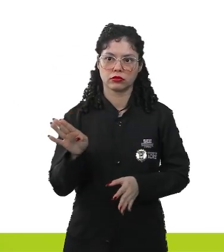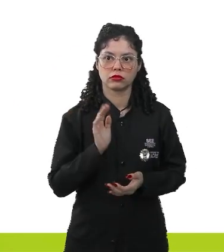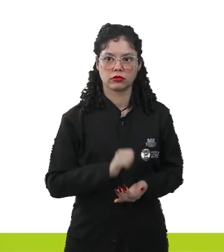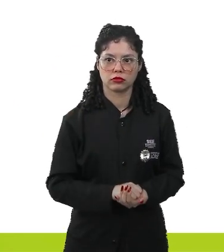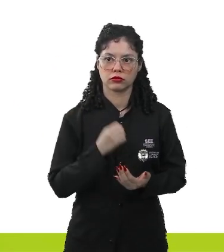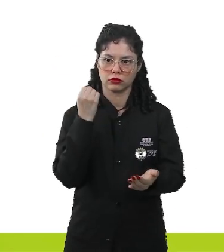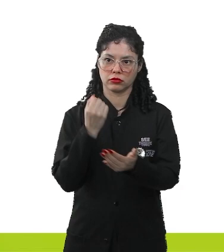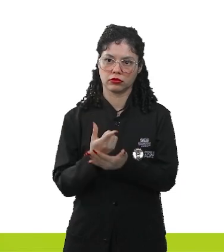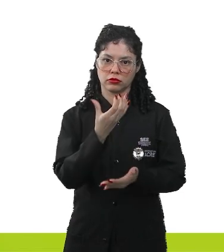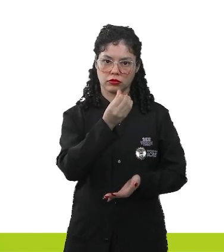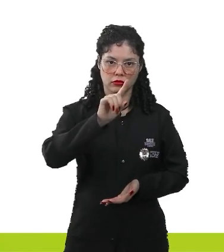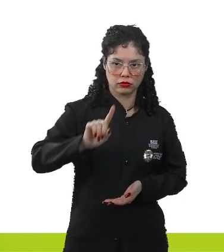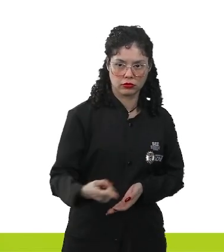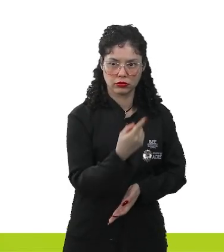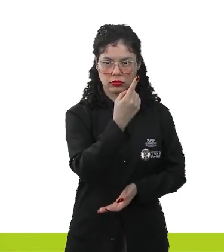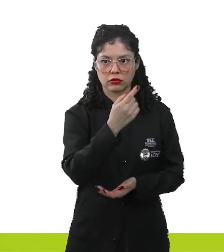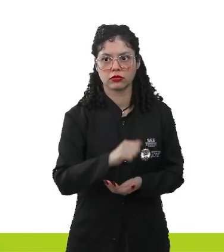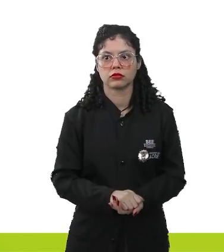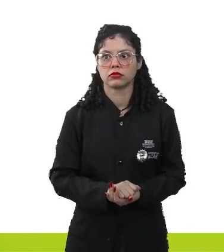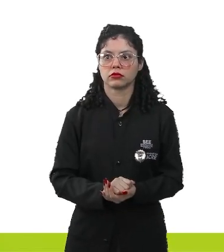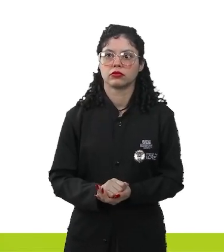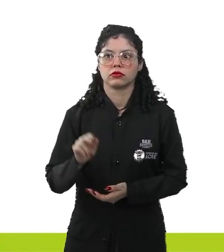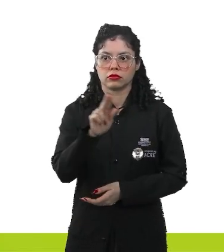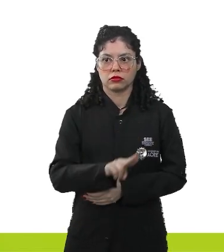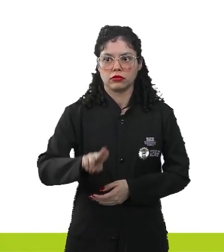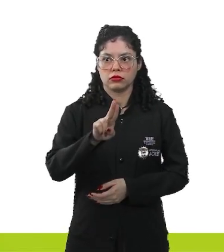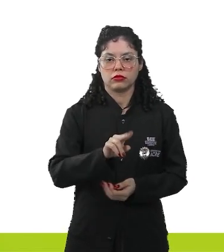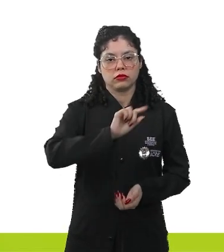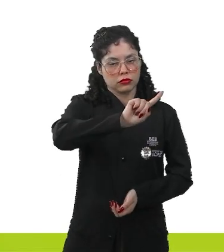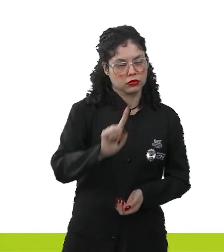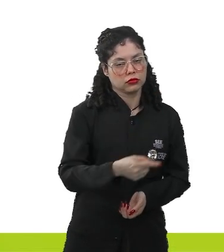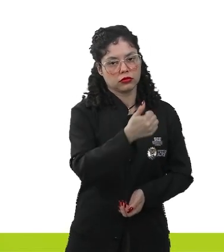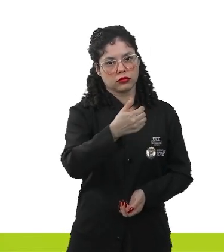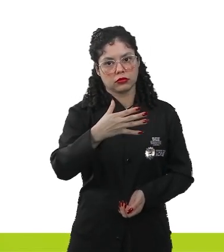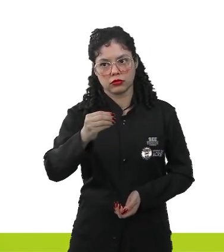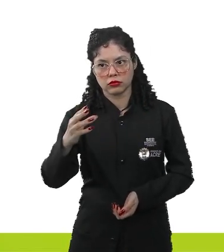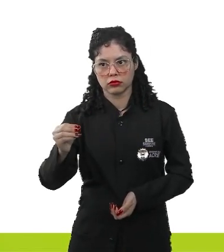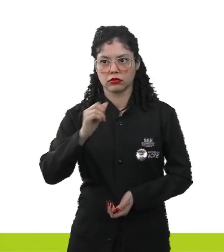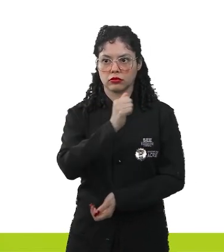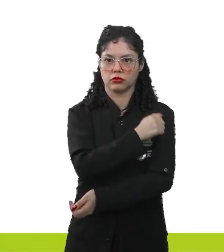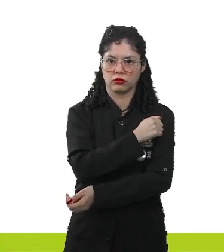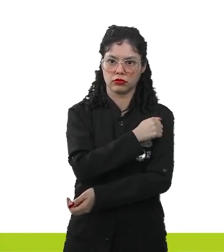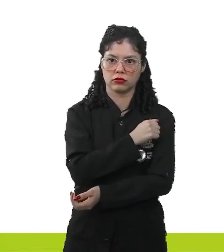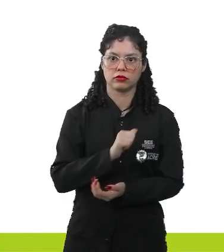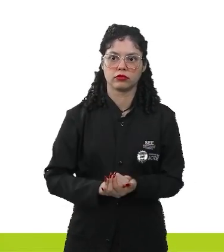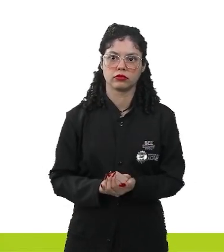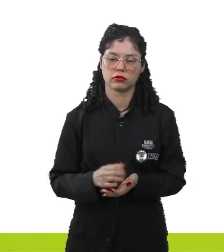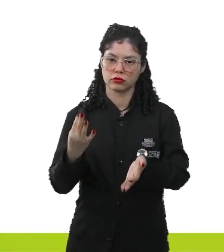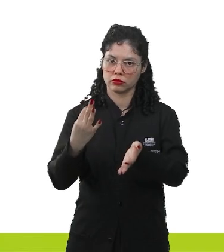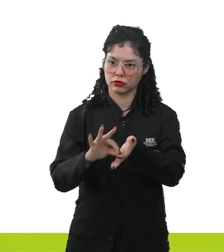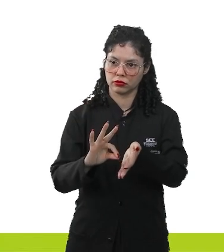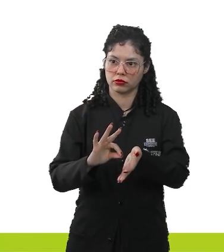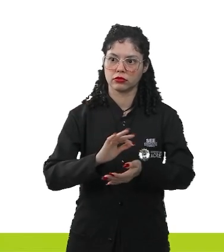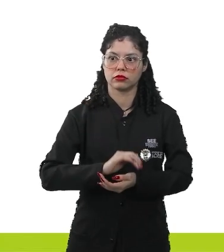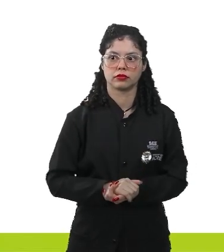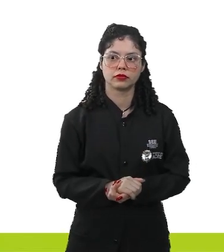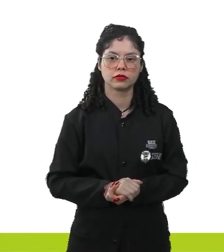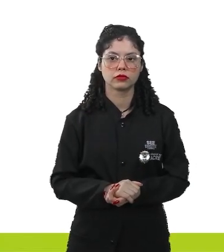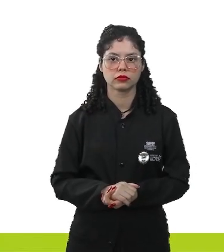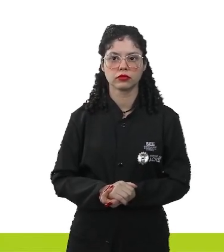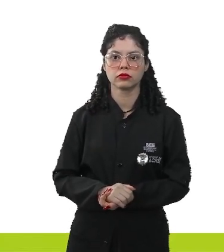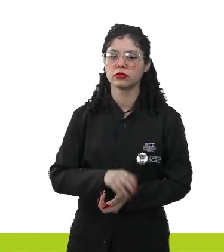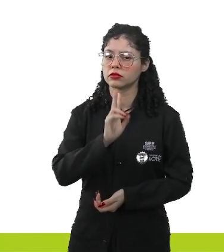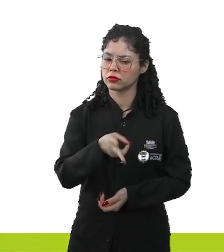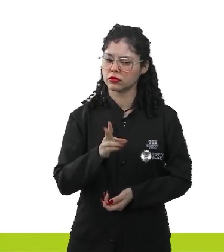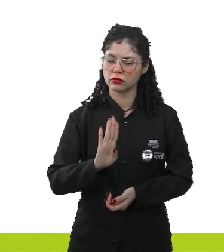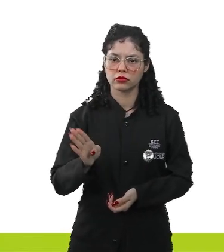comprou 6.000 folhas para serem utilizadas pelos 1.200 alunos matriculados.